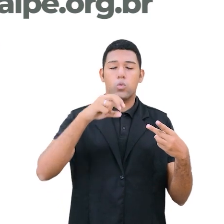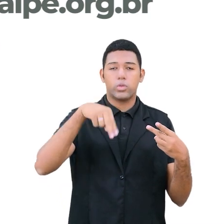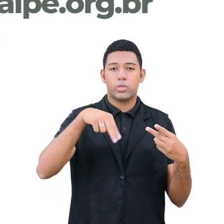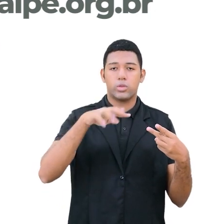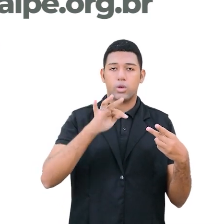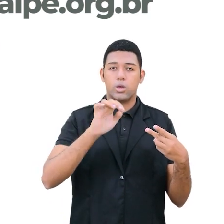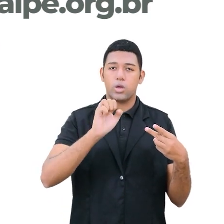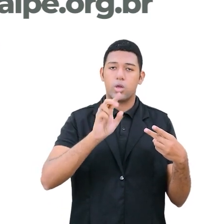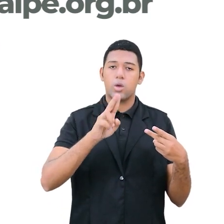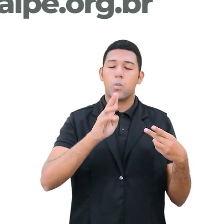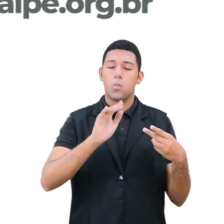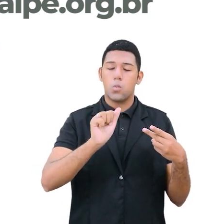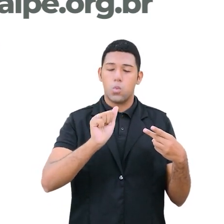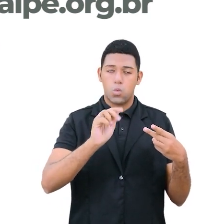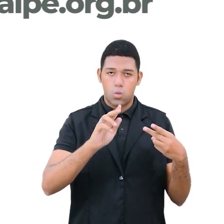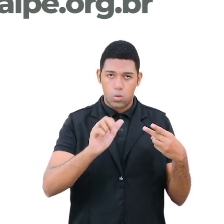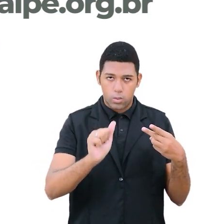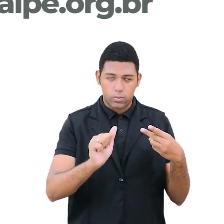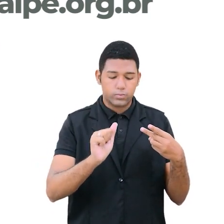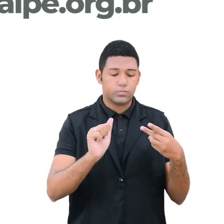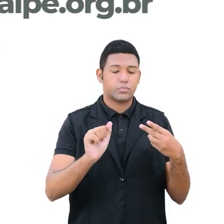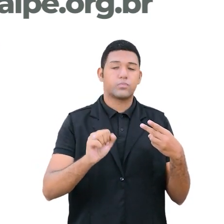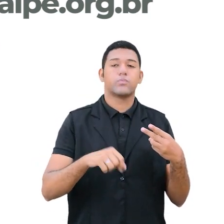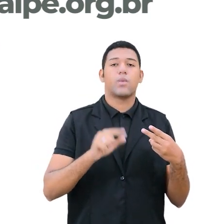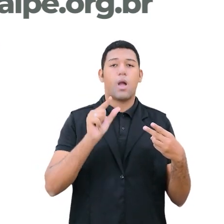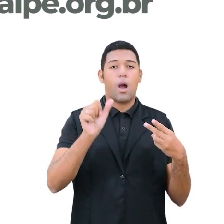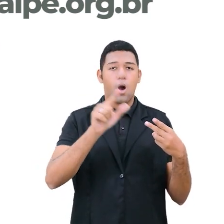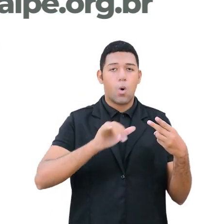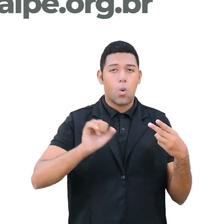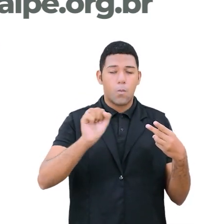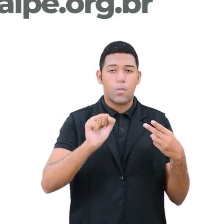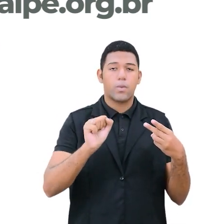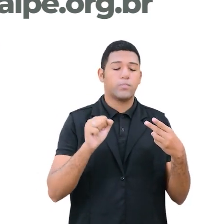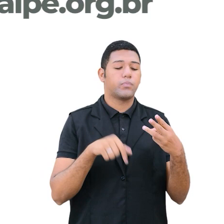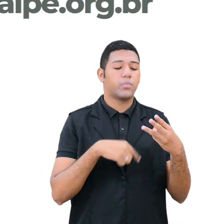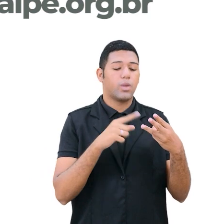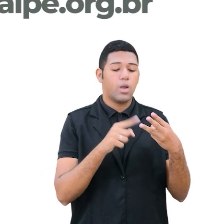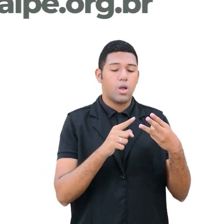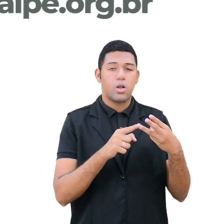contribua e adalp.org.br celular